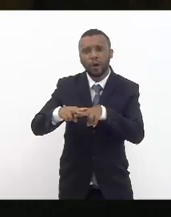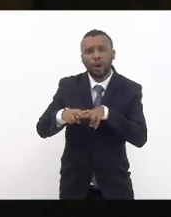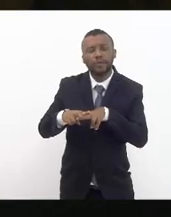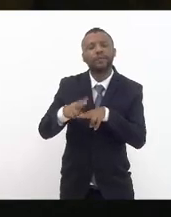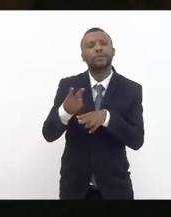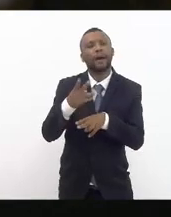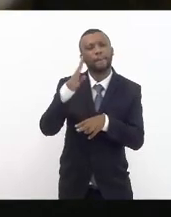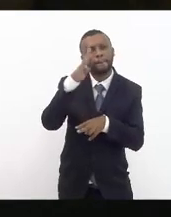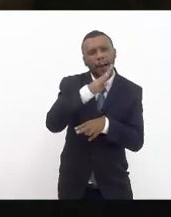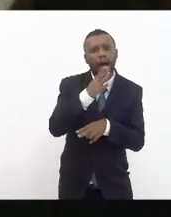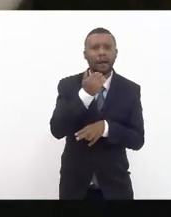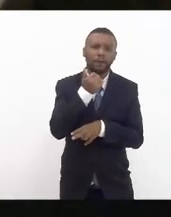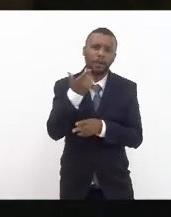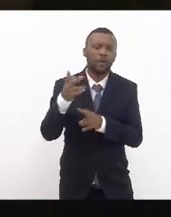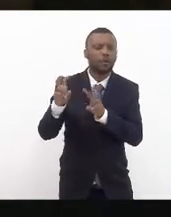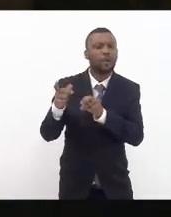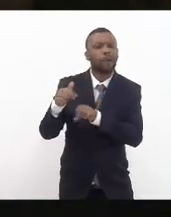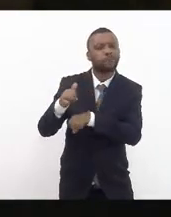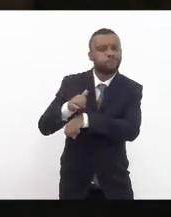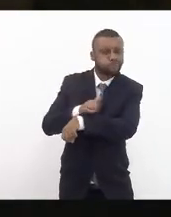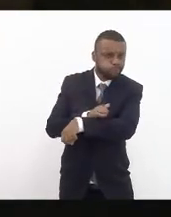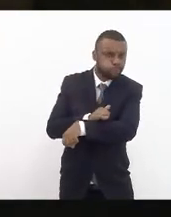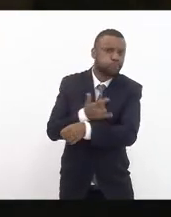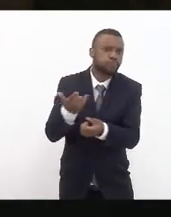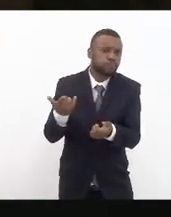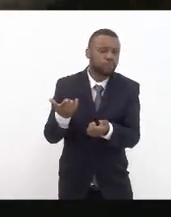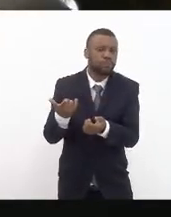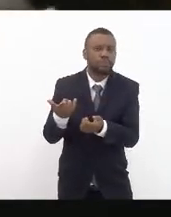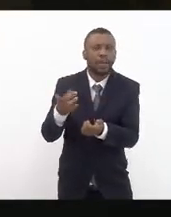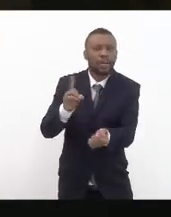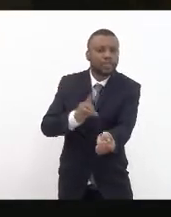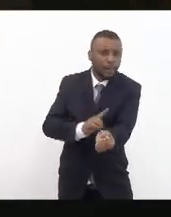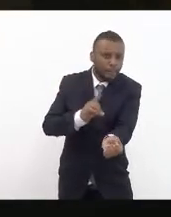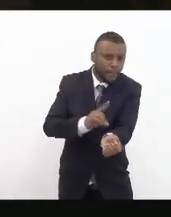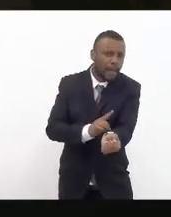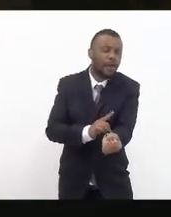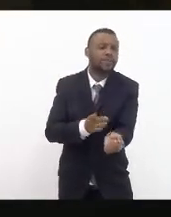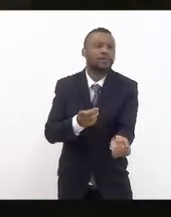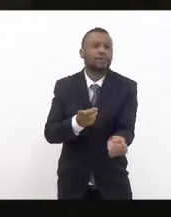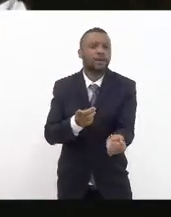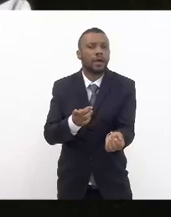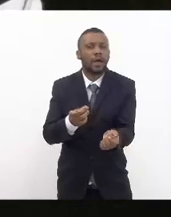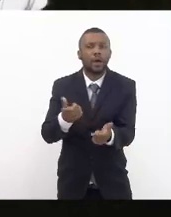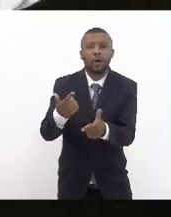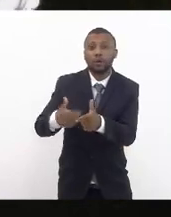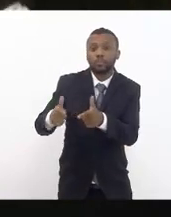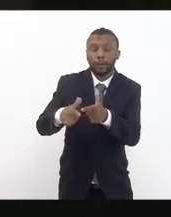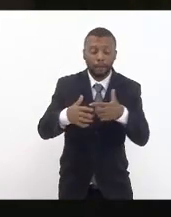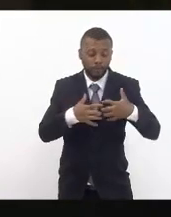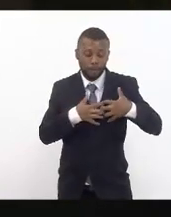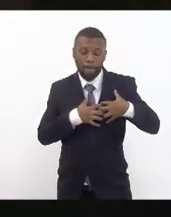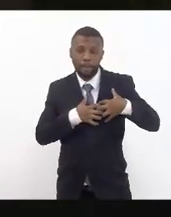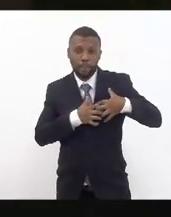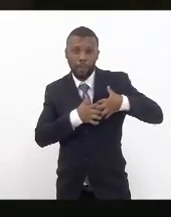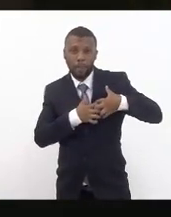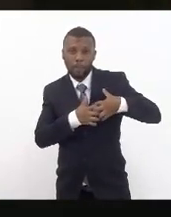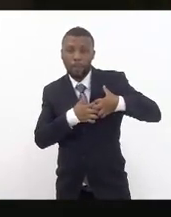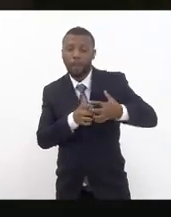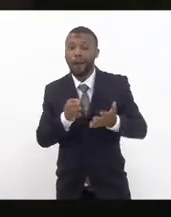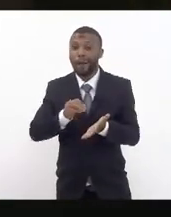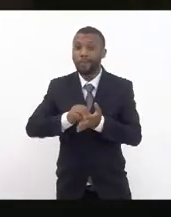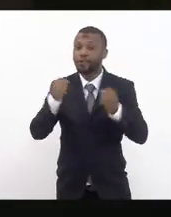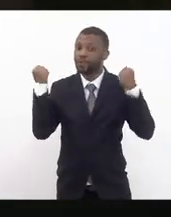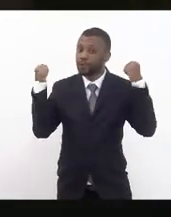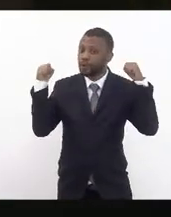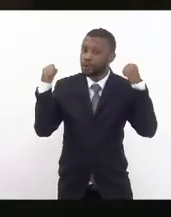da obesidade, que eu acabei de citar. A questão da diabetes, as doenças cardíacas de nossas crianças. A falta de exercício físico,